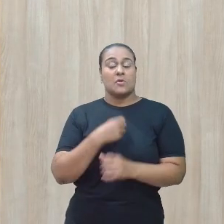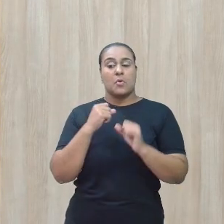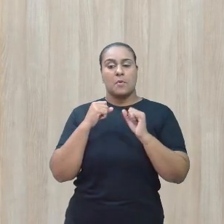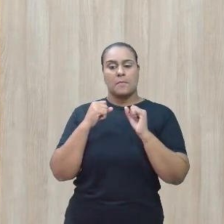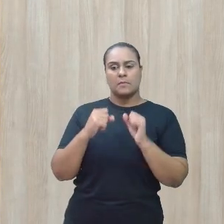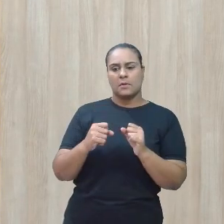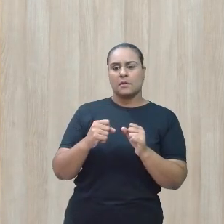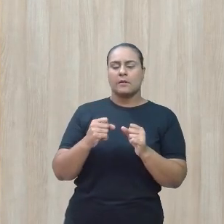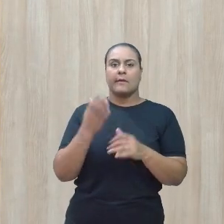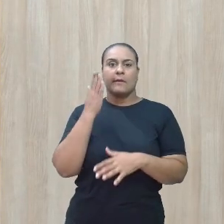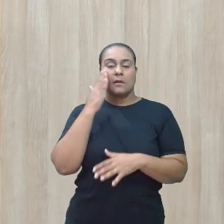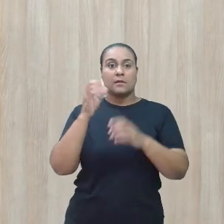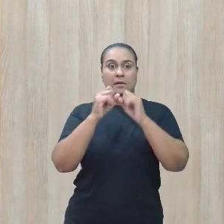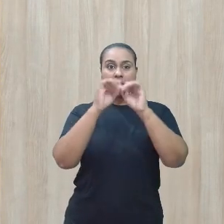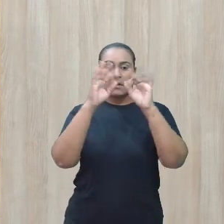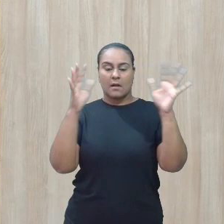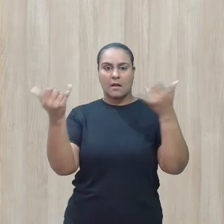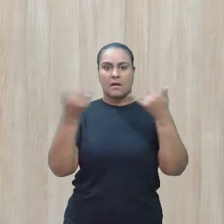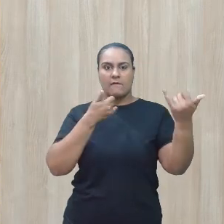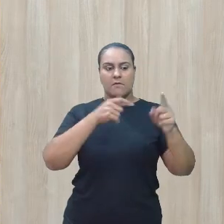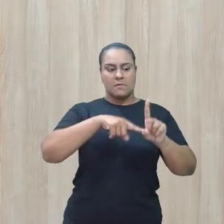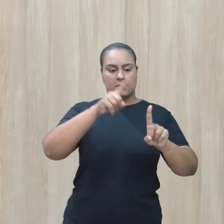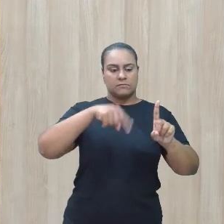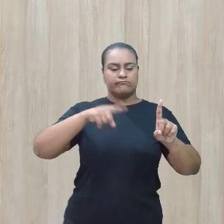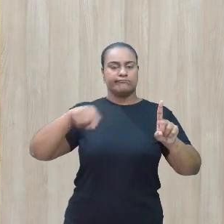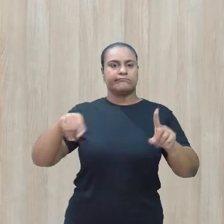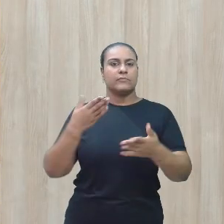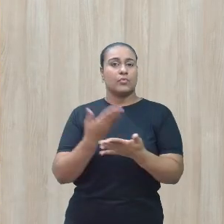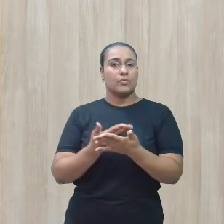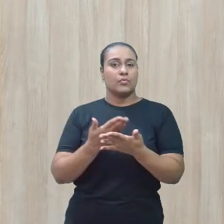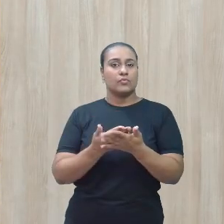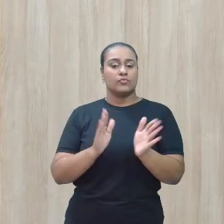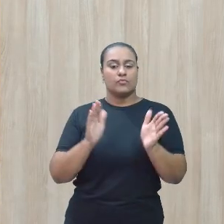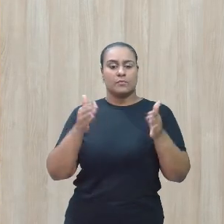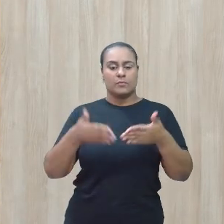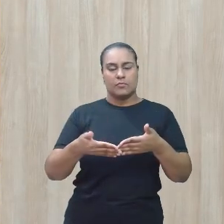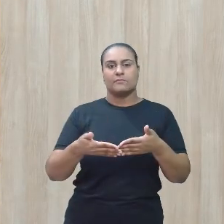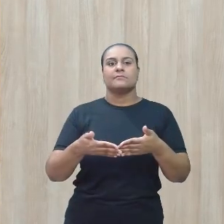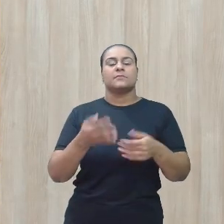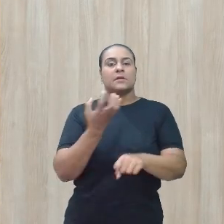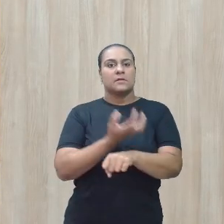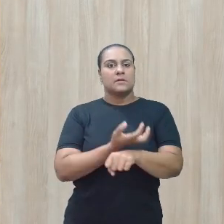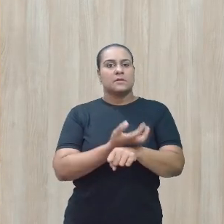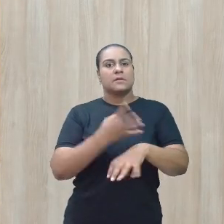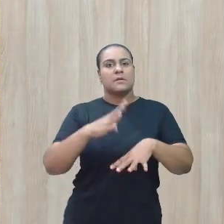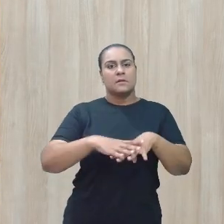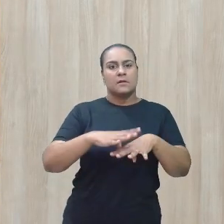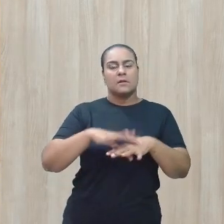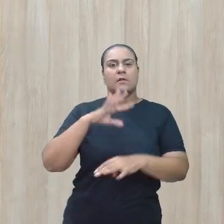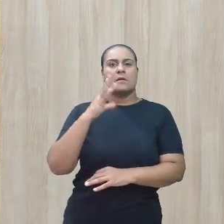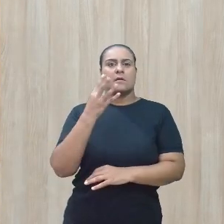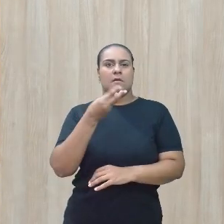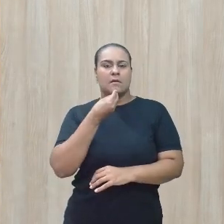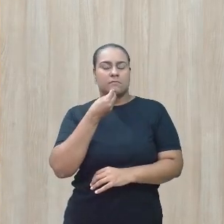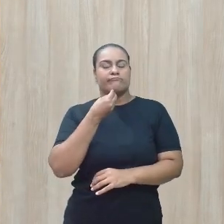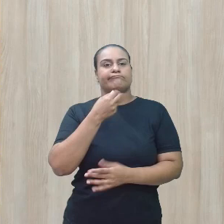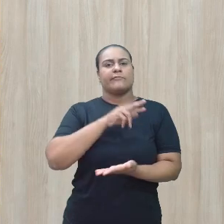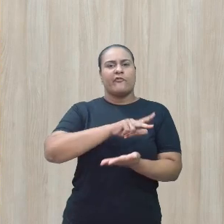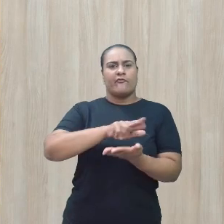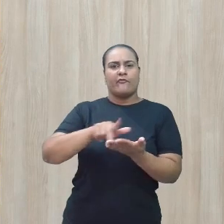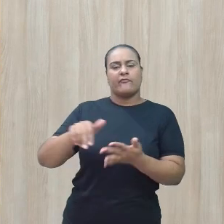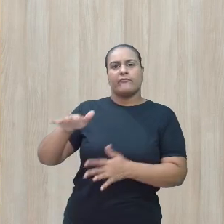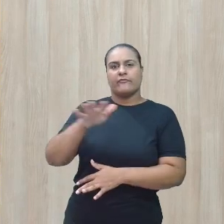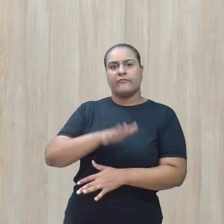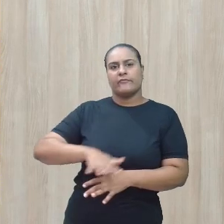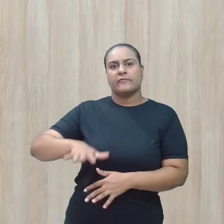as informações do gráfico, a gente percebe que o estudo da disciplina, de matemática, do conhecimento de várias áreas, faz com que